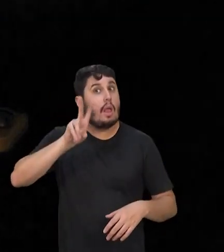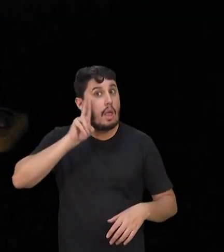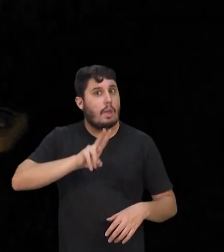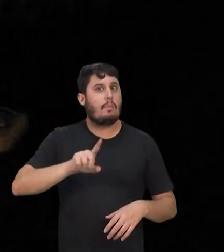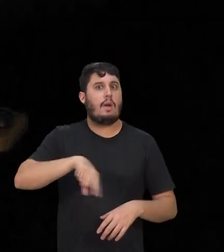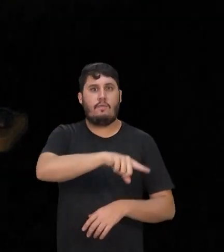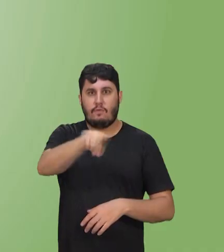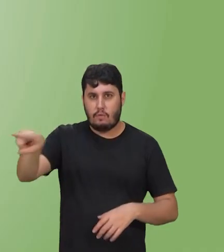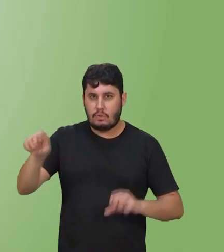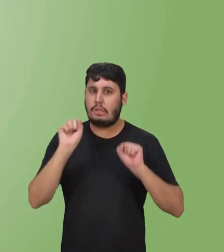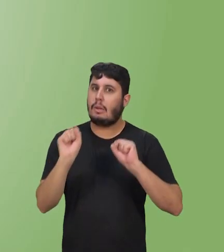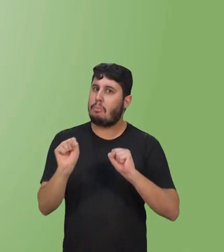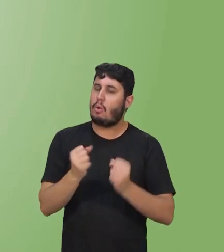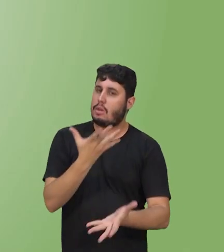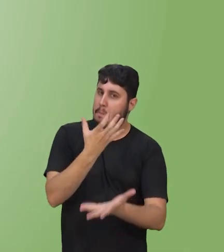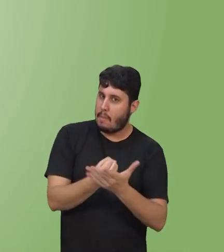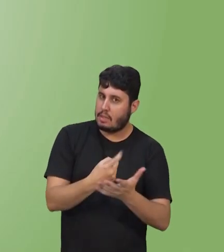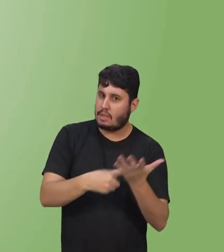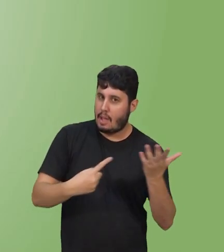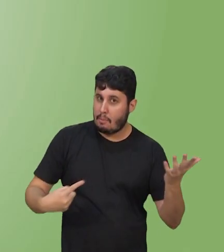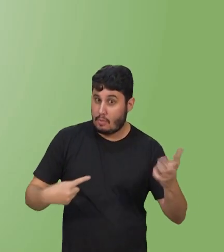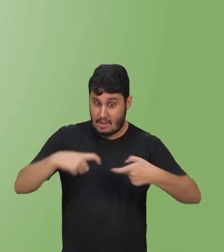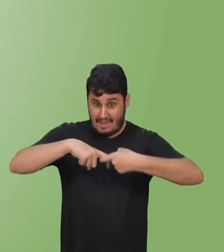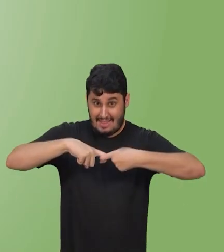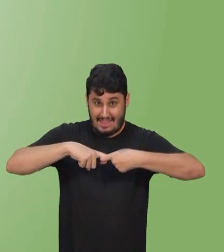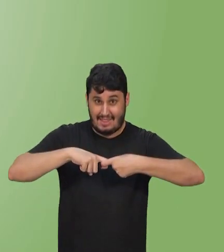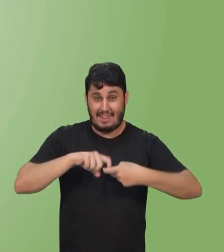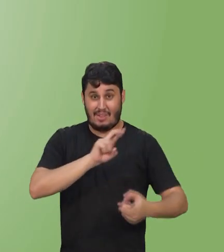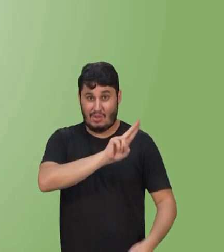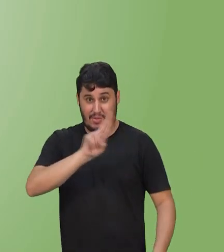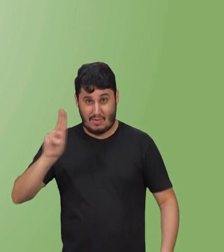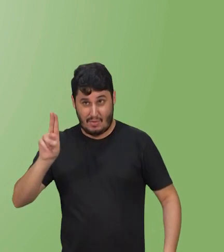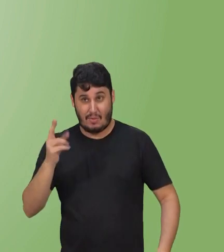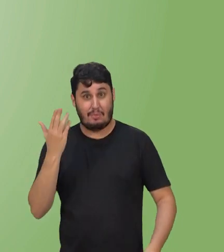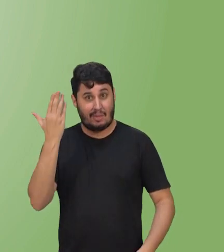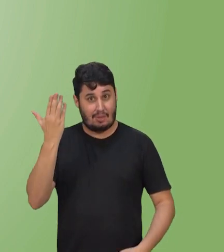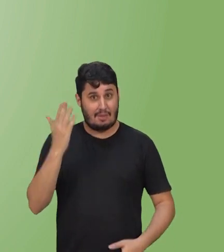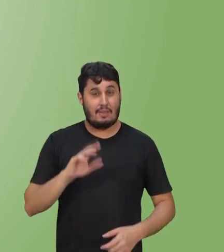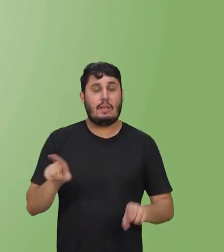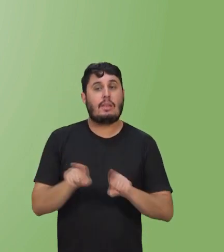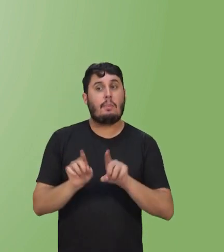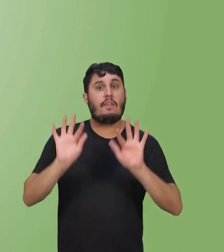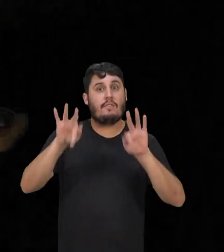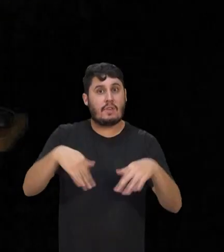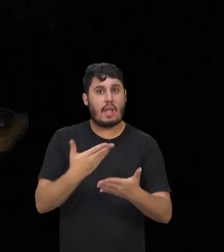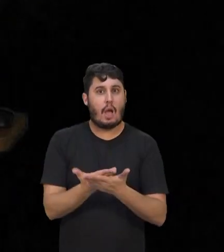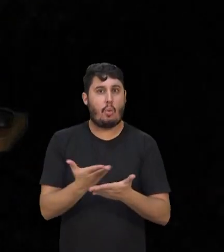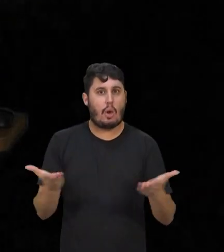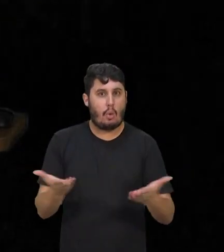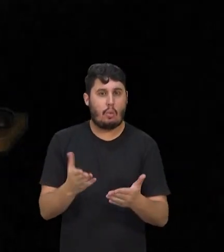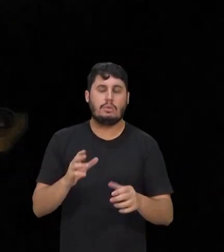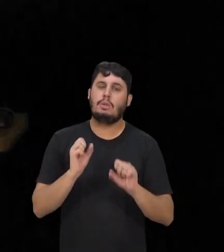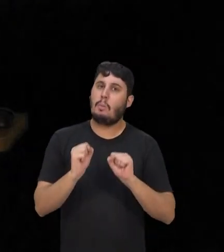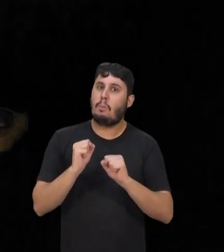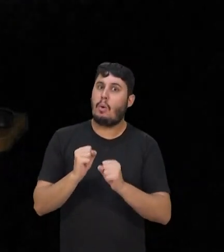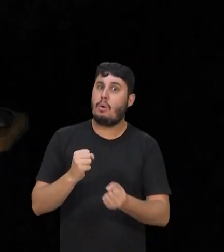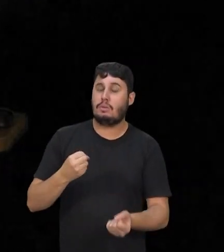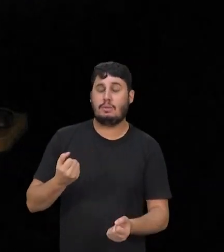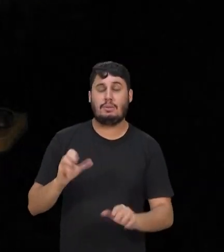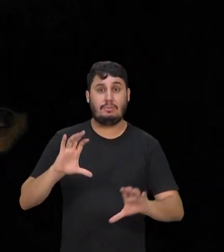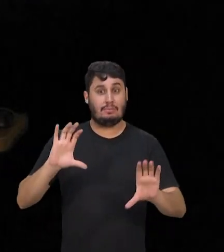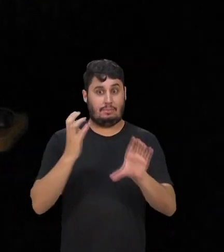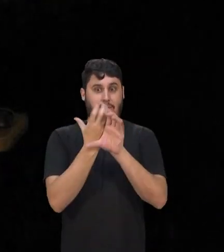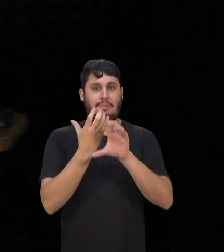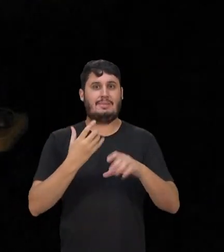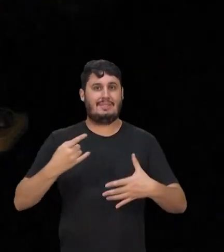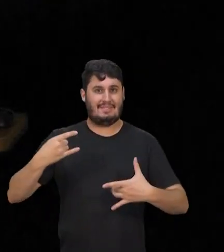vocês podem baixar a apostila nesse link e no final da aula de hoje, certo? A gente pode também se encontrar naquele link